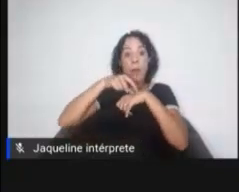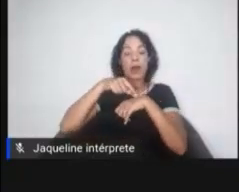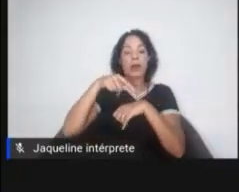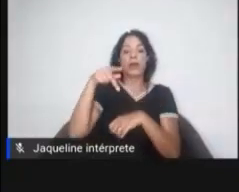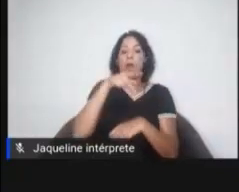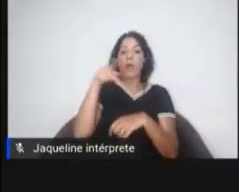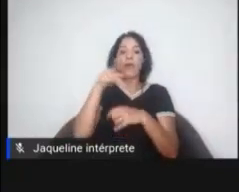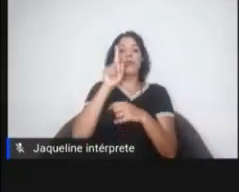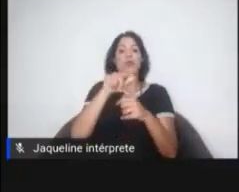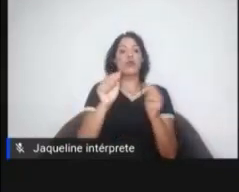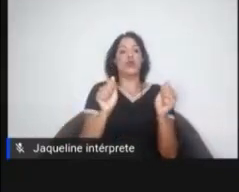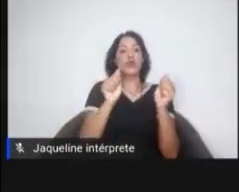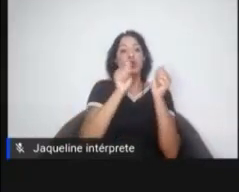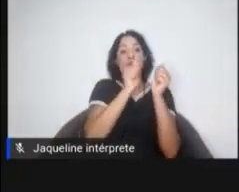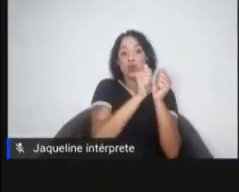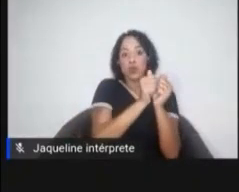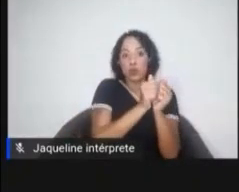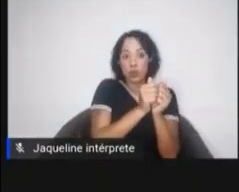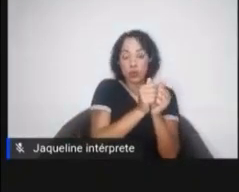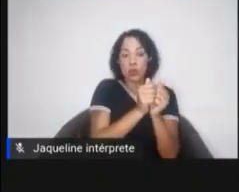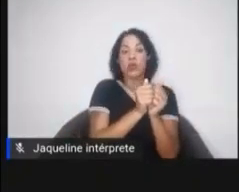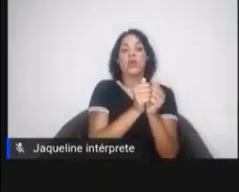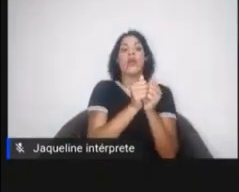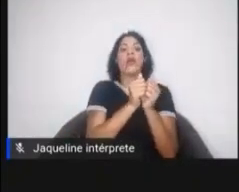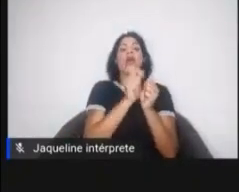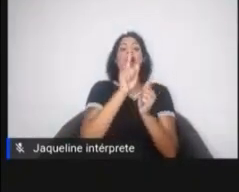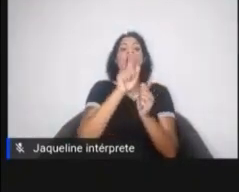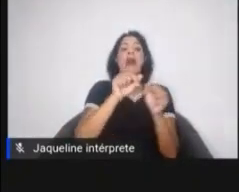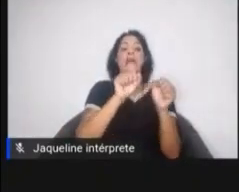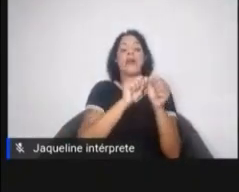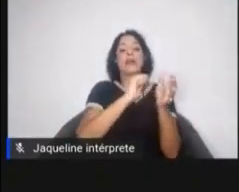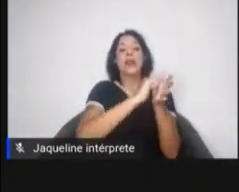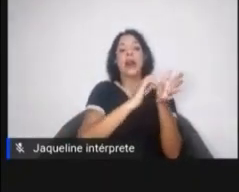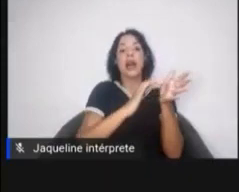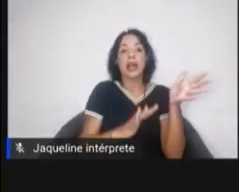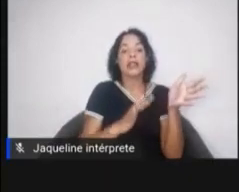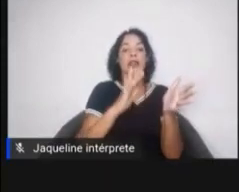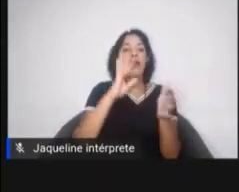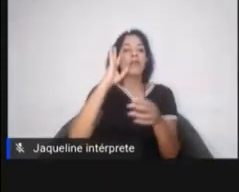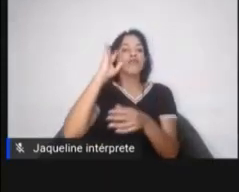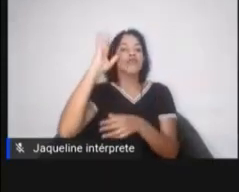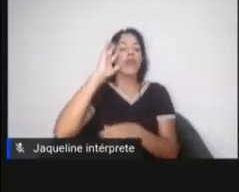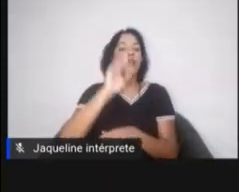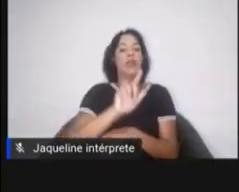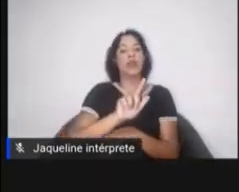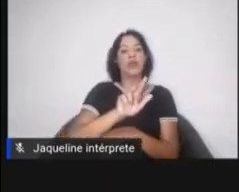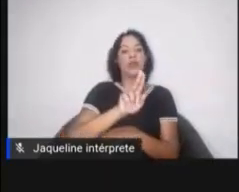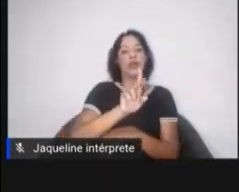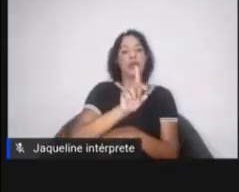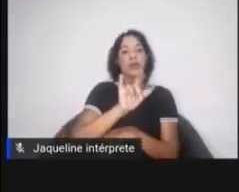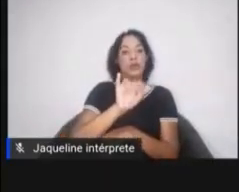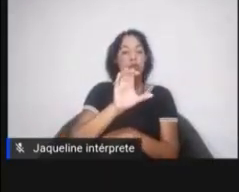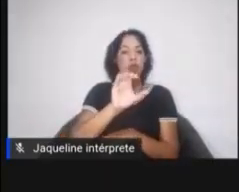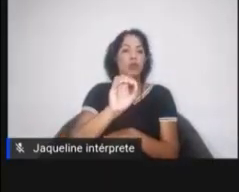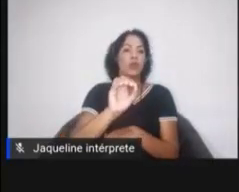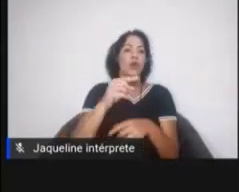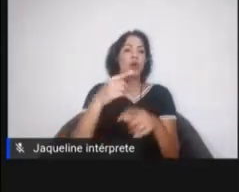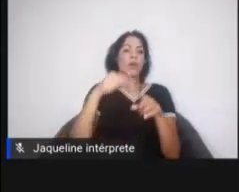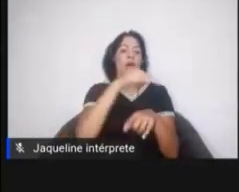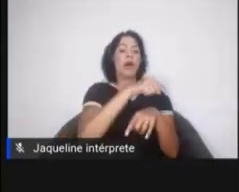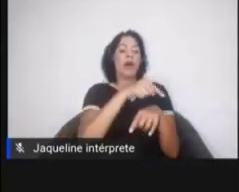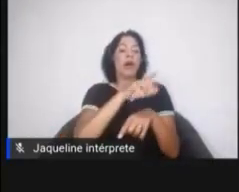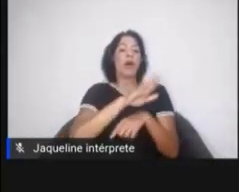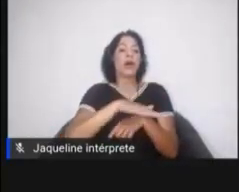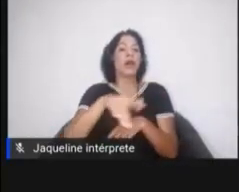com o enfermeiro, fazendo até as atividades lúdicas naquele momento, onde a criança está recebendo, né,